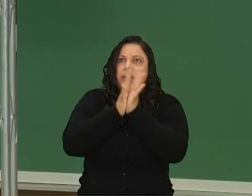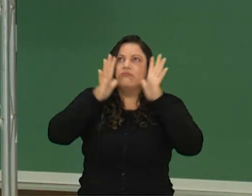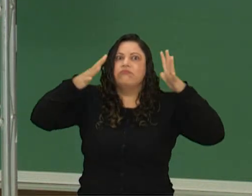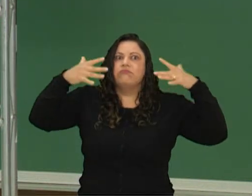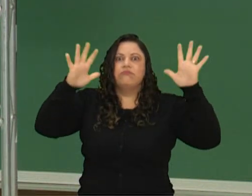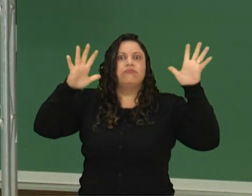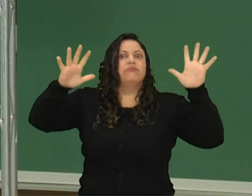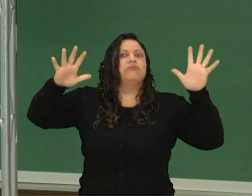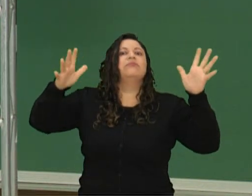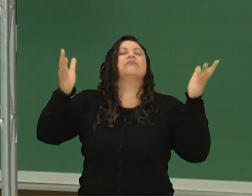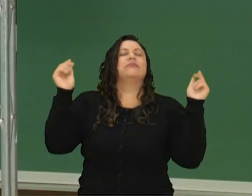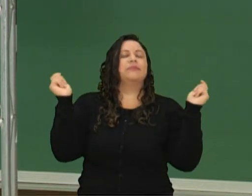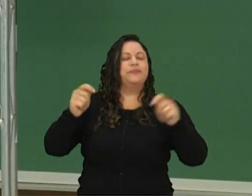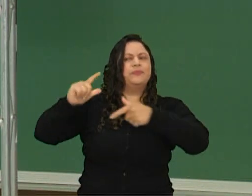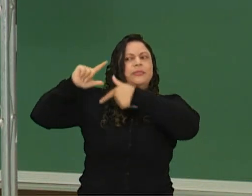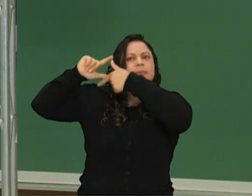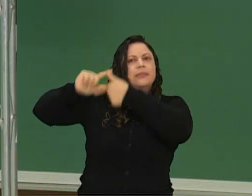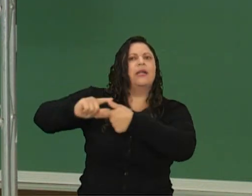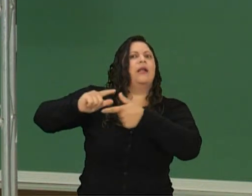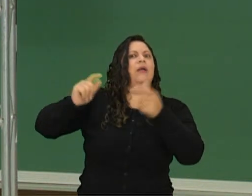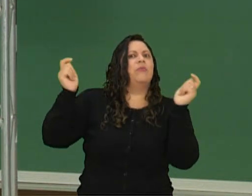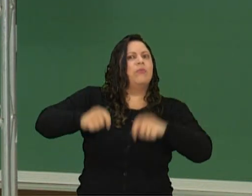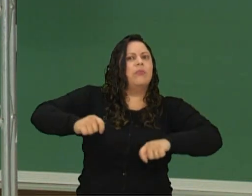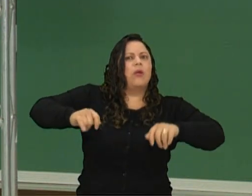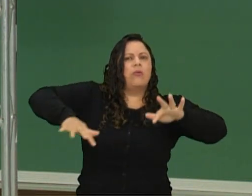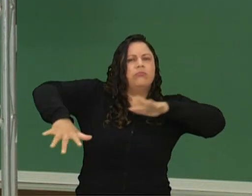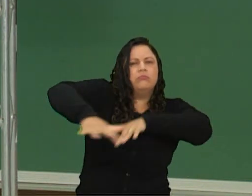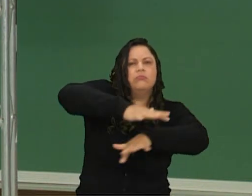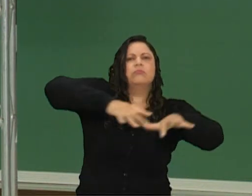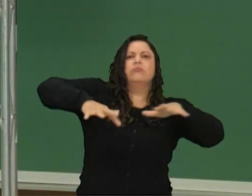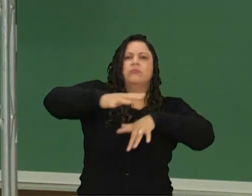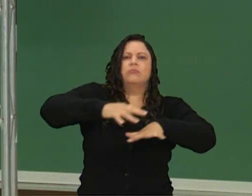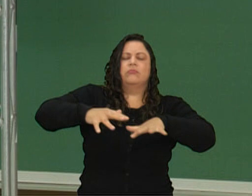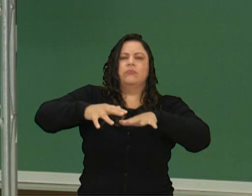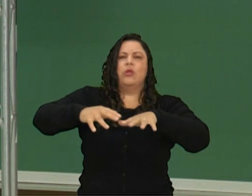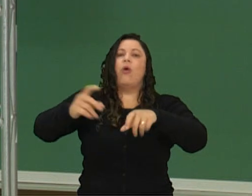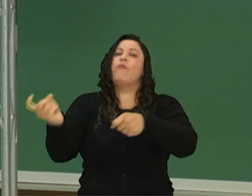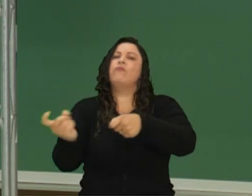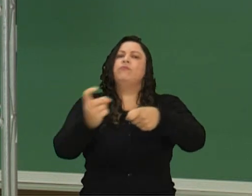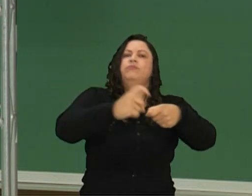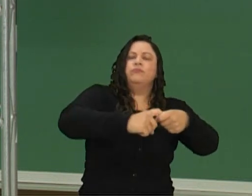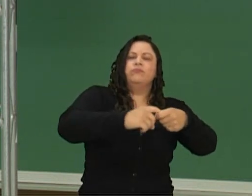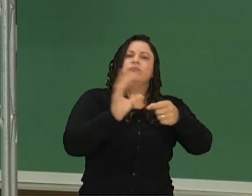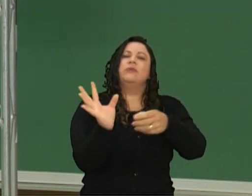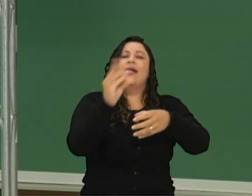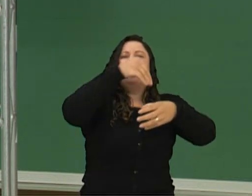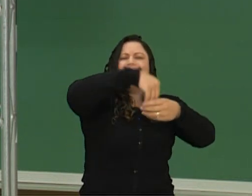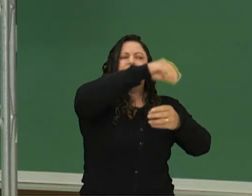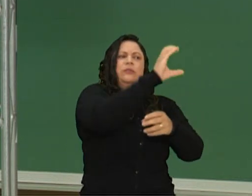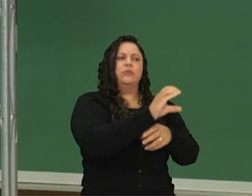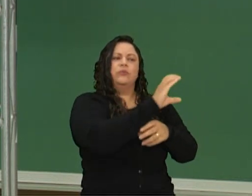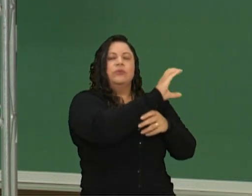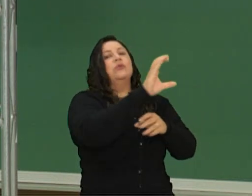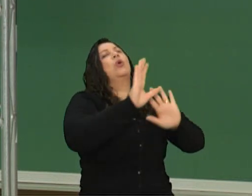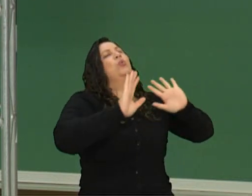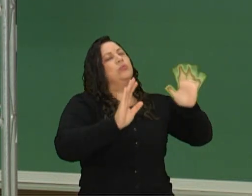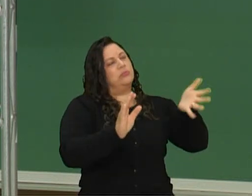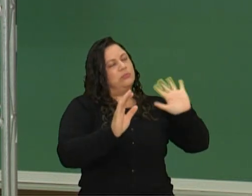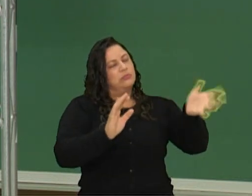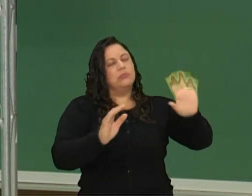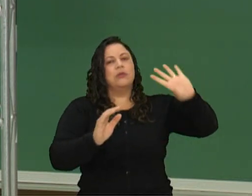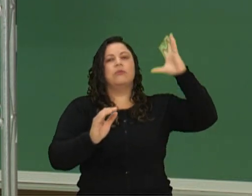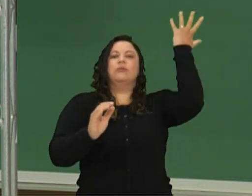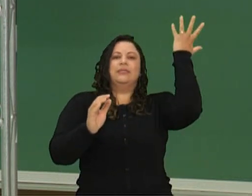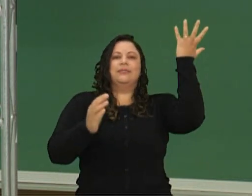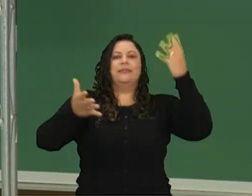porque esse ritual, ele foi cristianizado. Eles já aconteciam lá, mas era chamado de